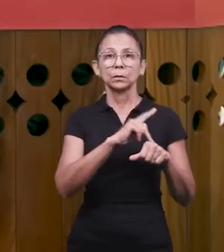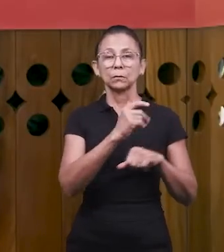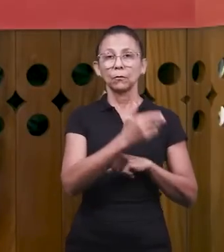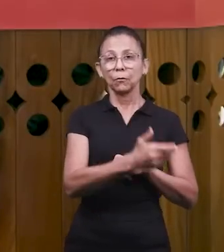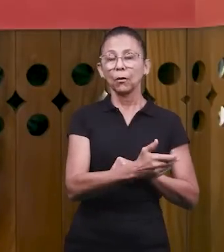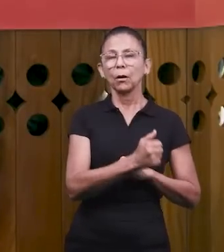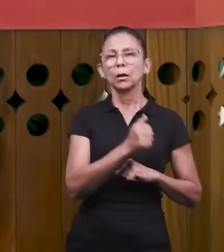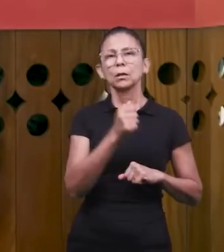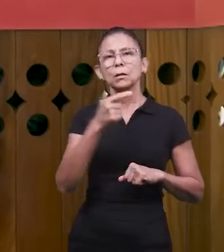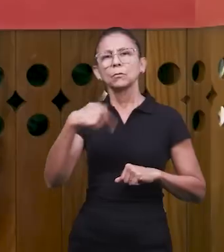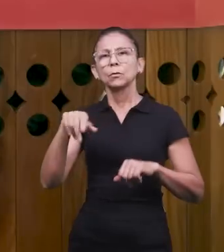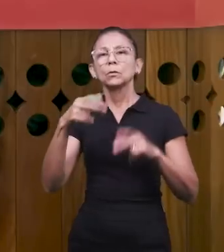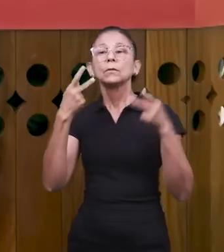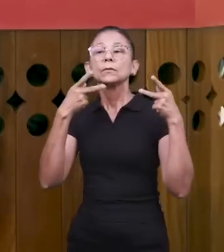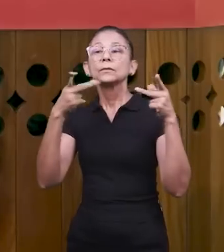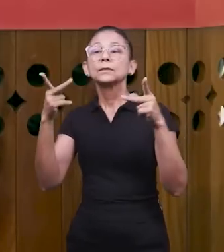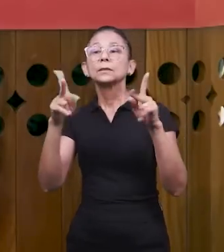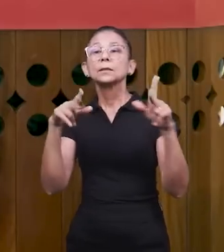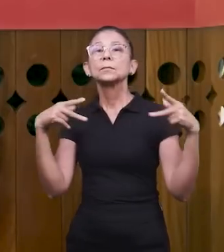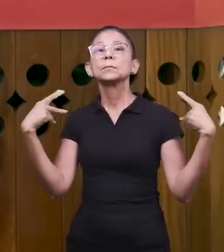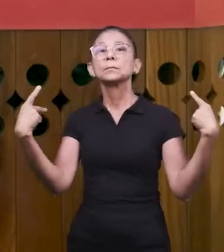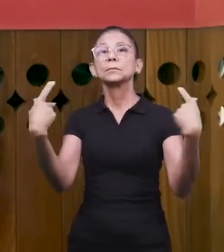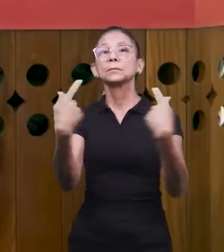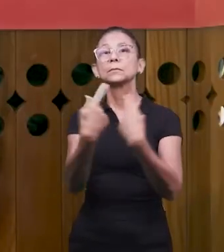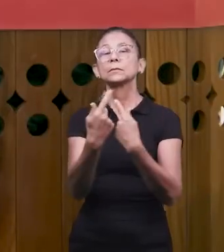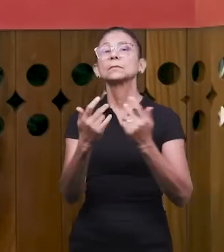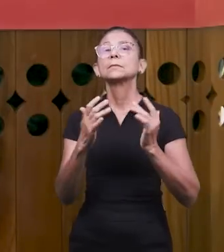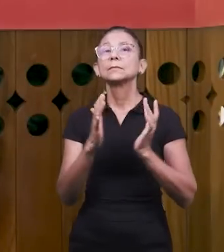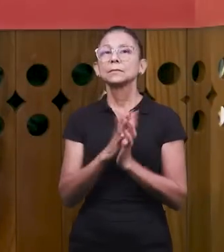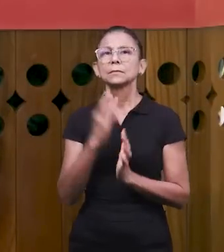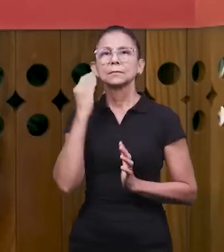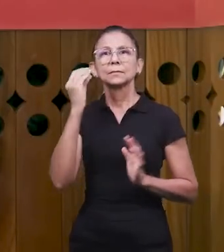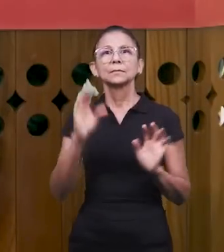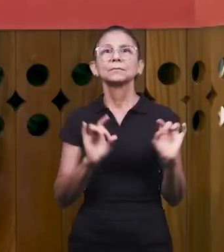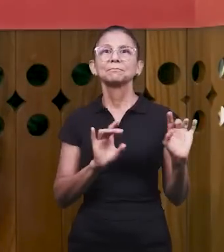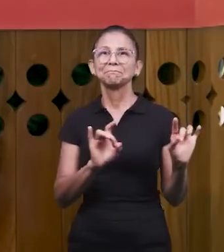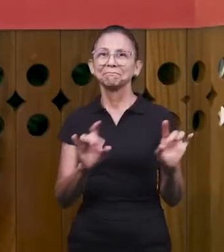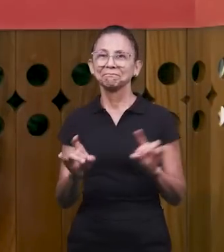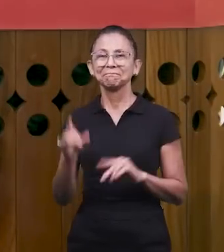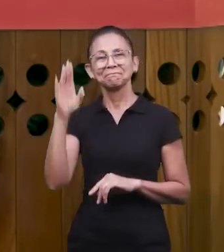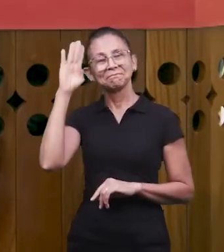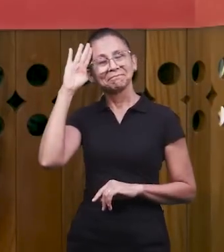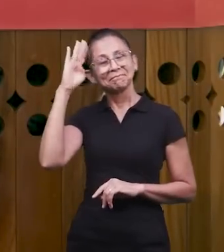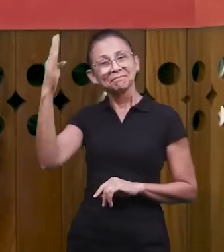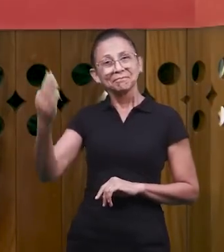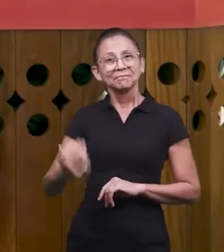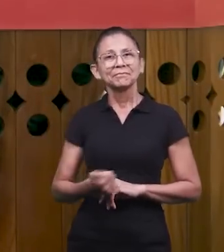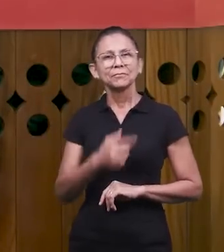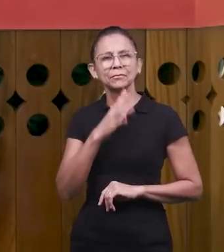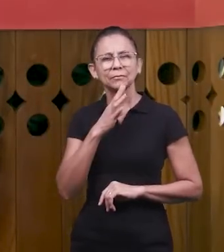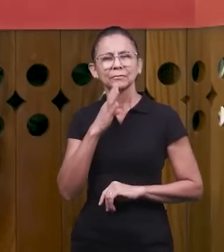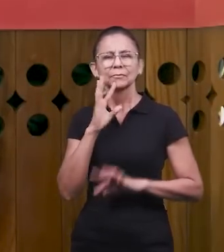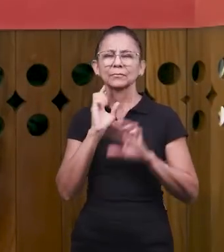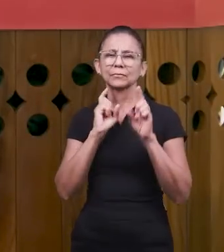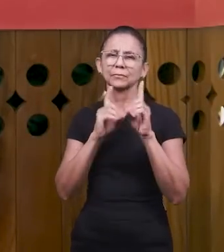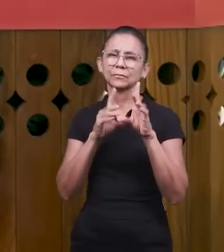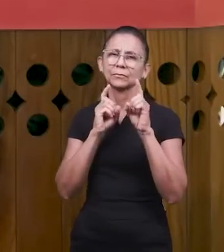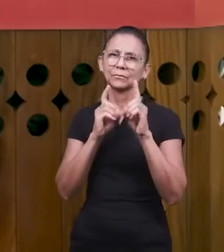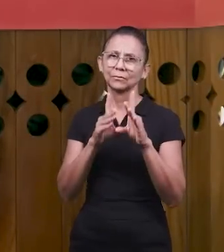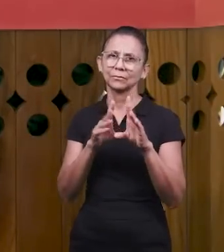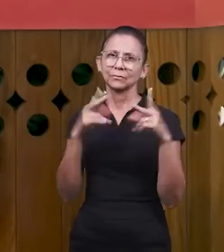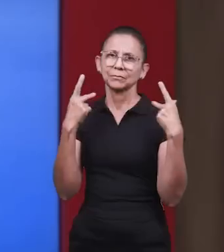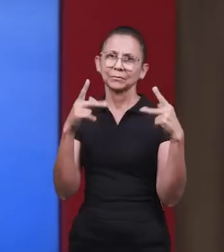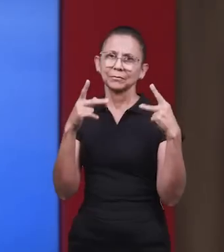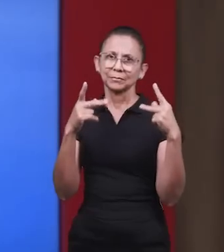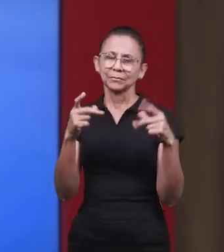maravilhosa, de grandes experiências especiais para eles, principalmente com a doutrina que vivemos e pregamos nesta